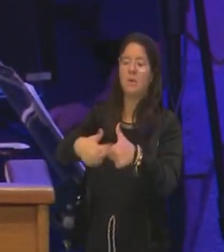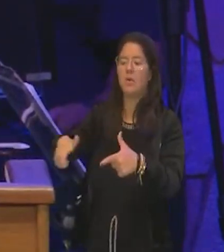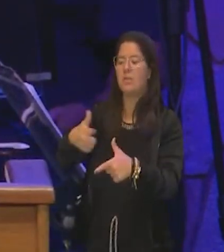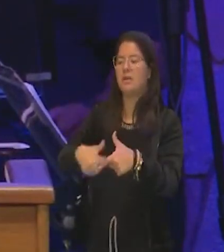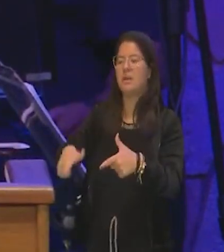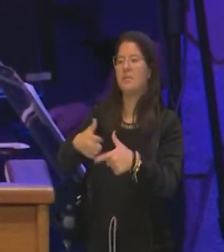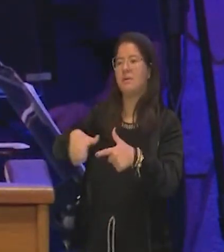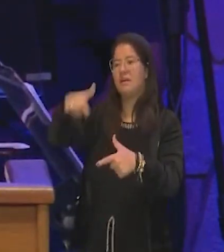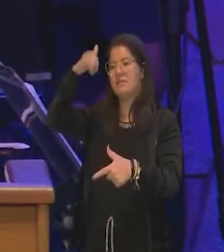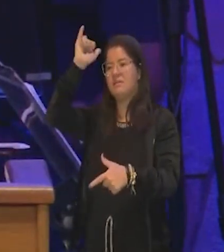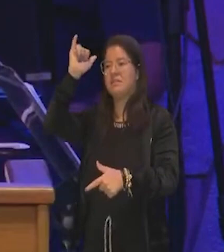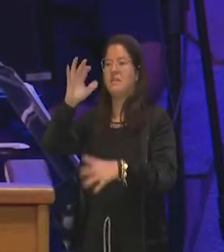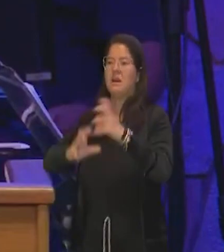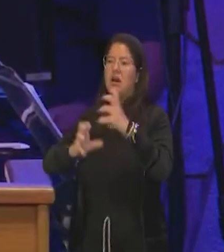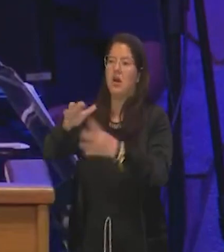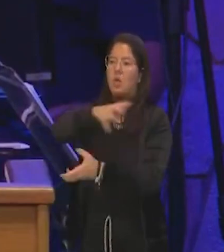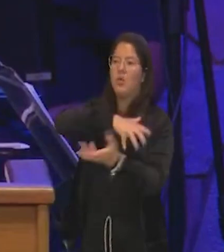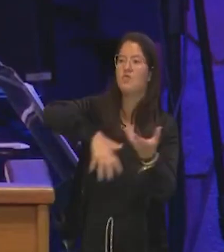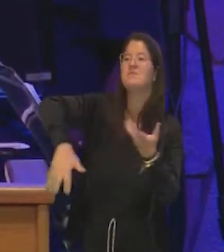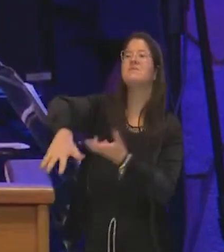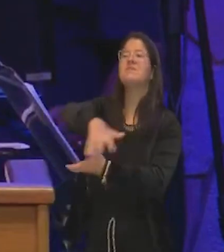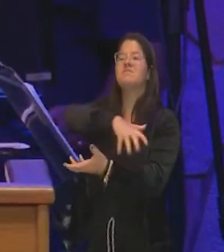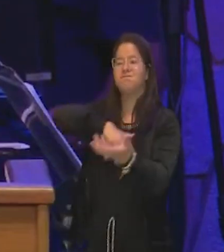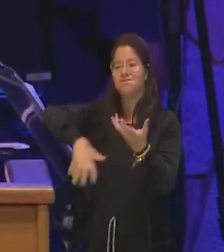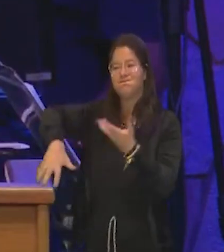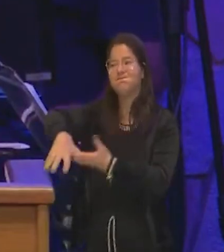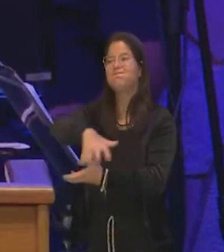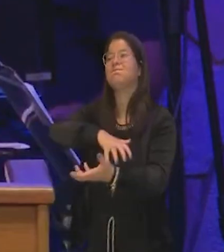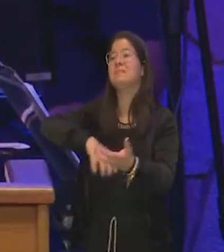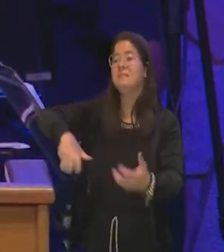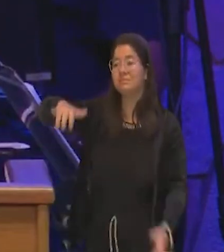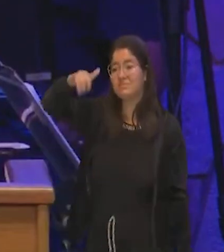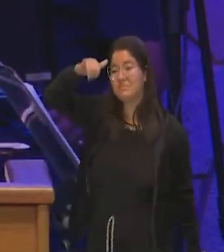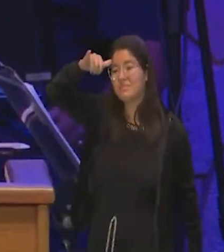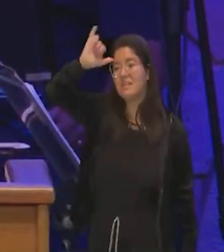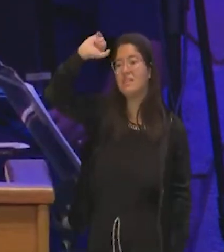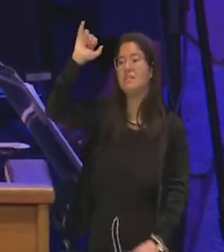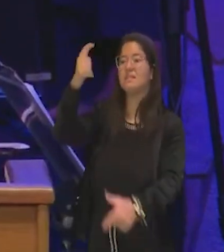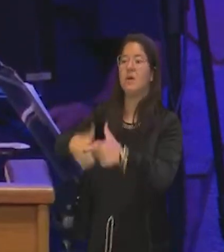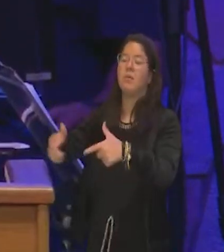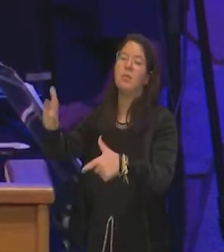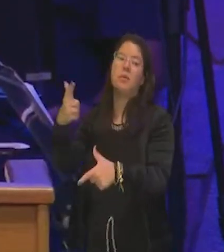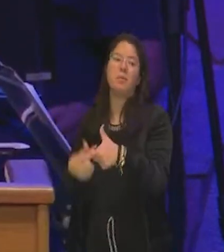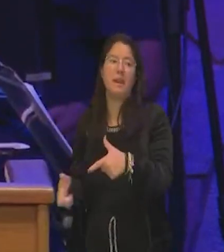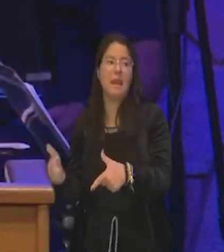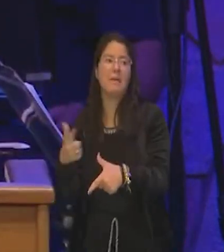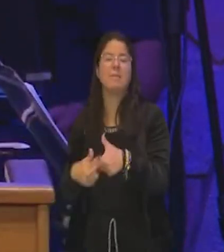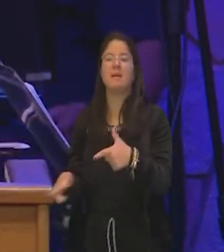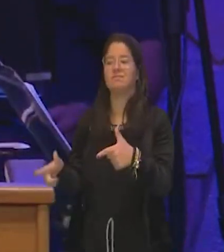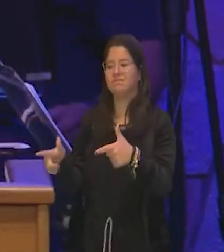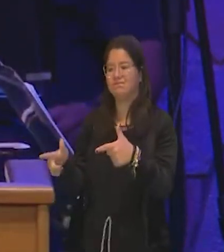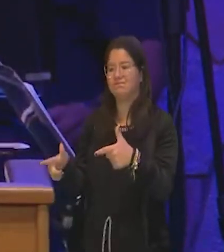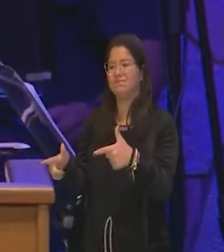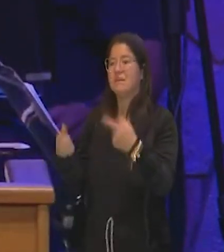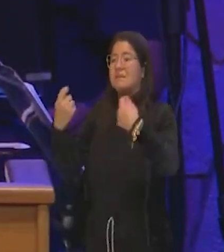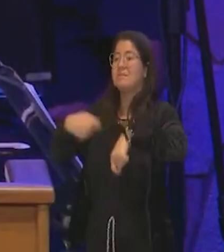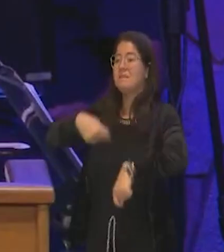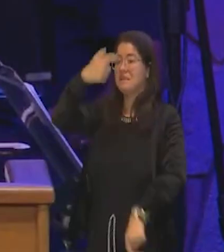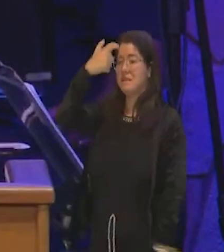a confusão, para evitar o problema. Ser